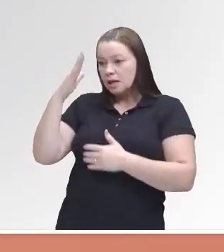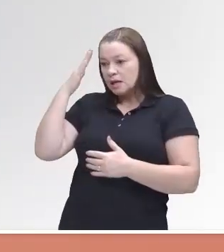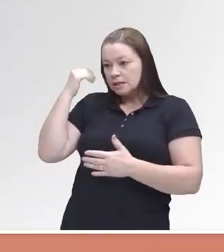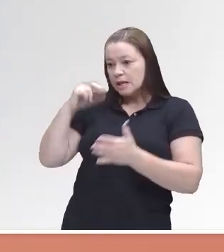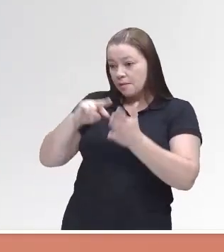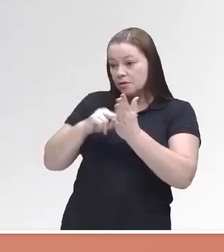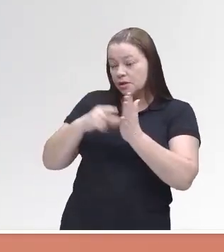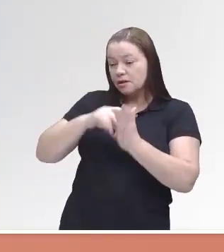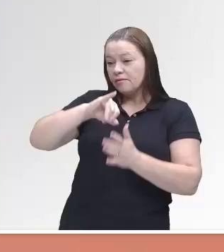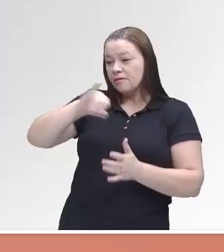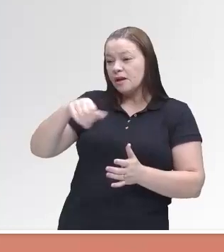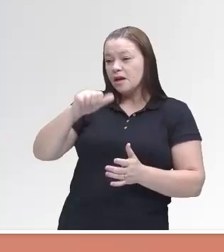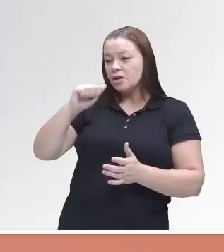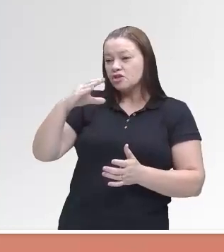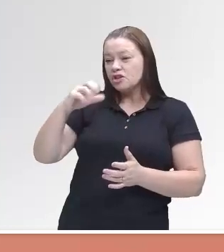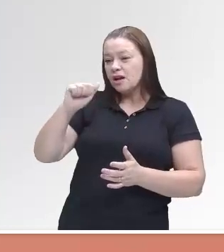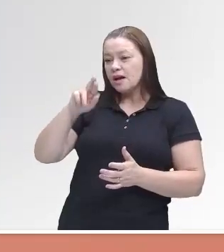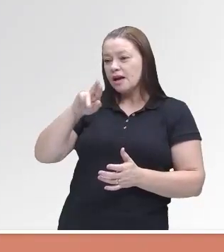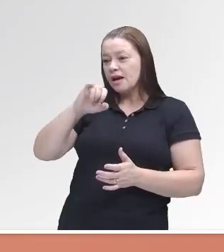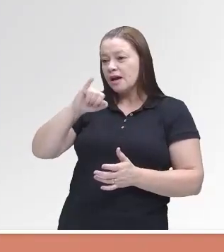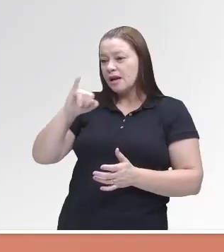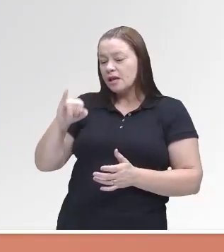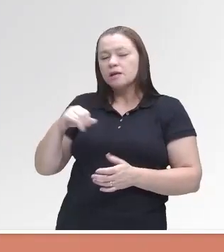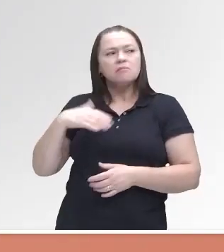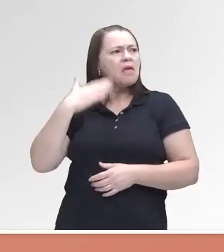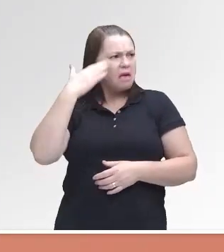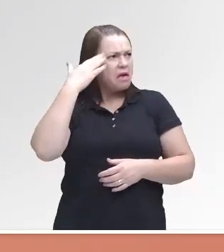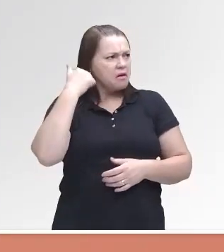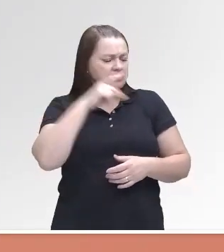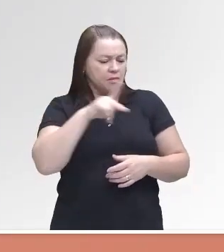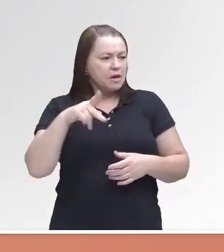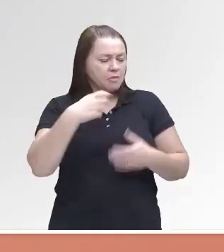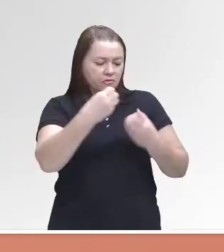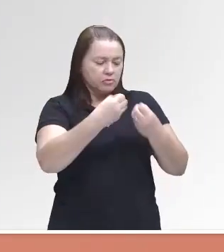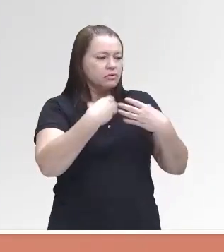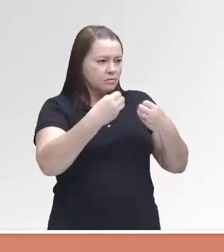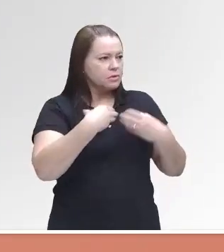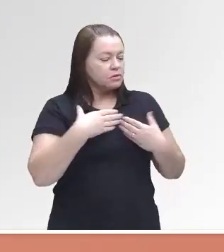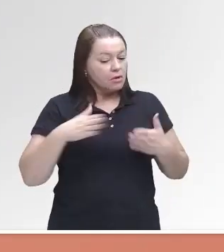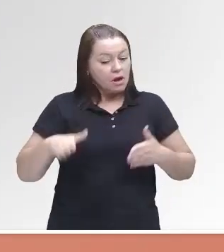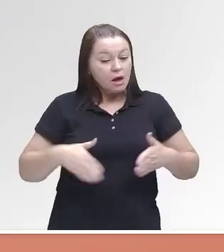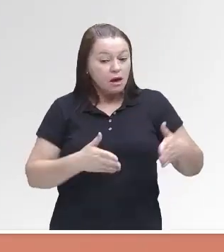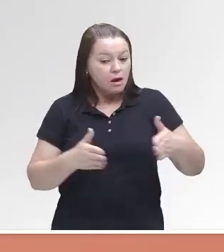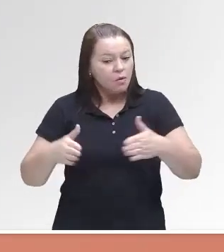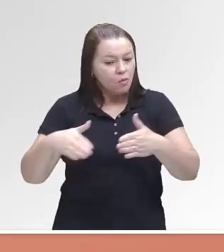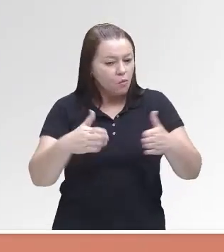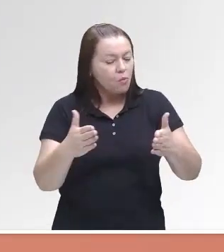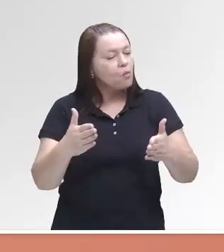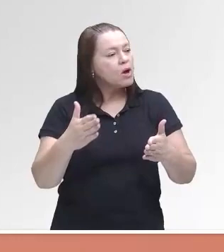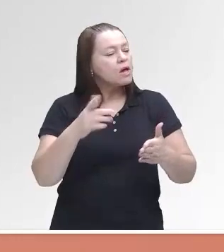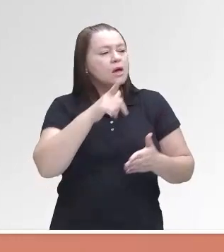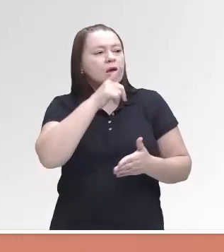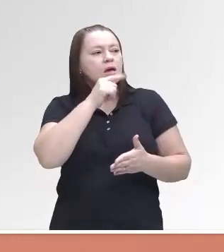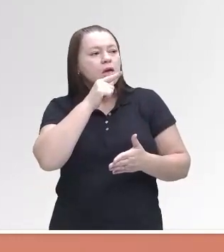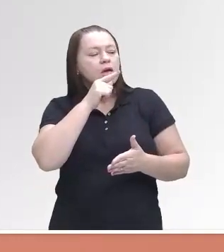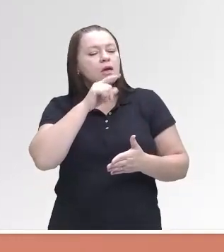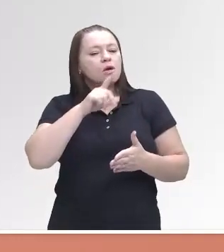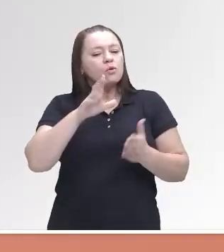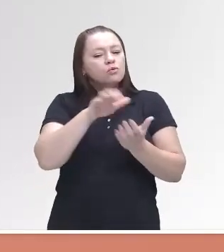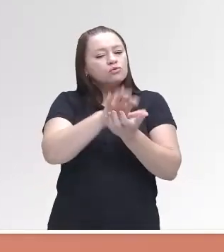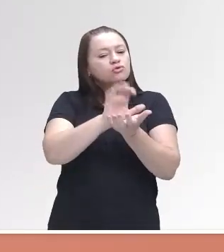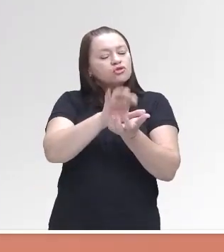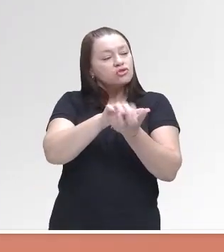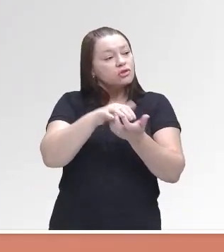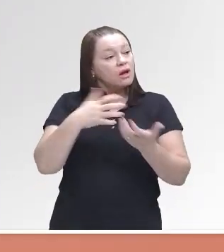Eu sei, a minha professora do Aula Casa me falou. É um rio de jacaré, mas o rio